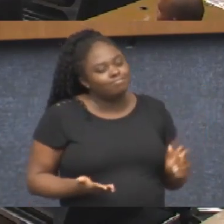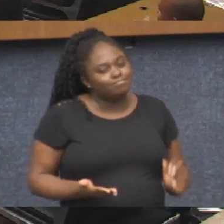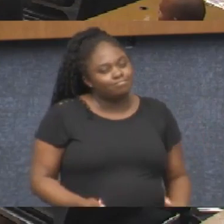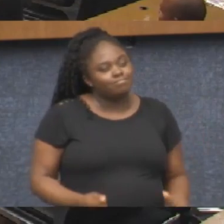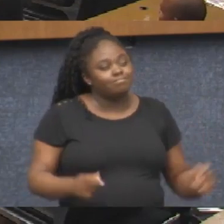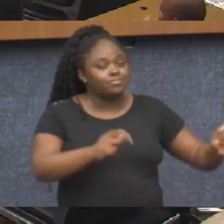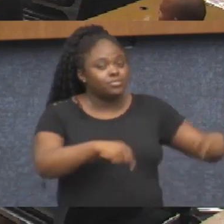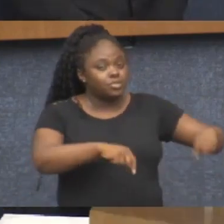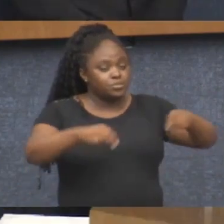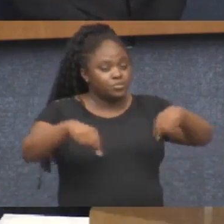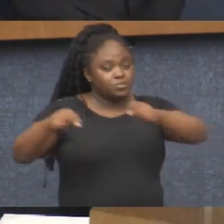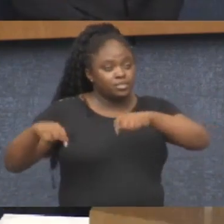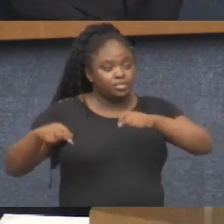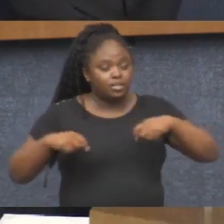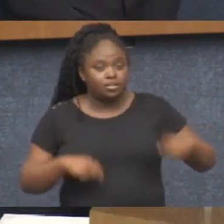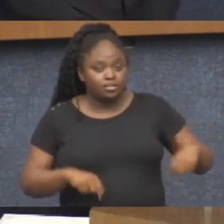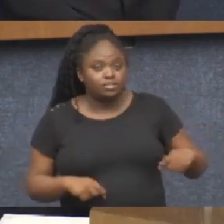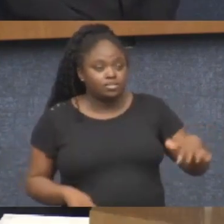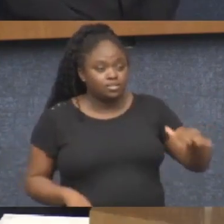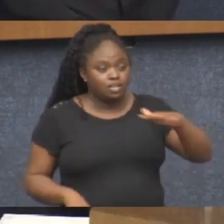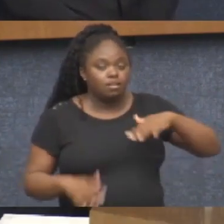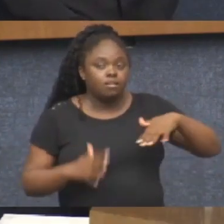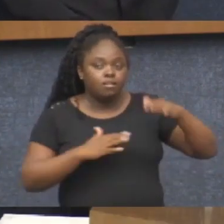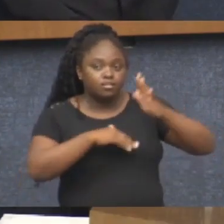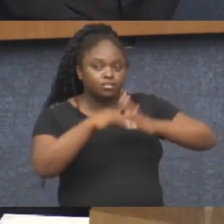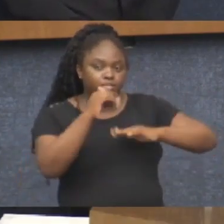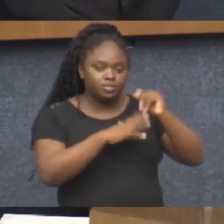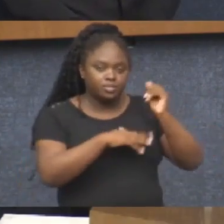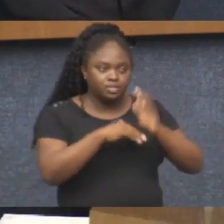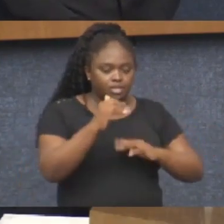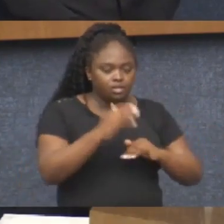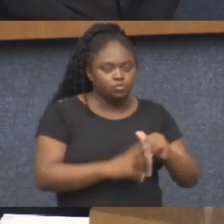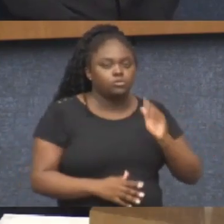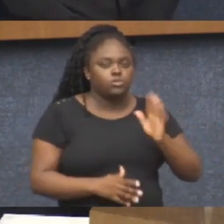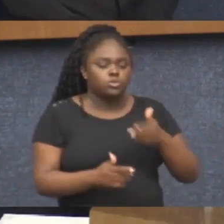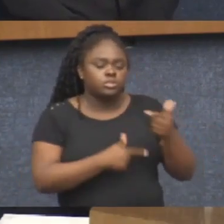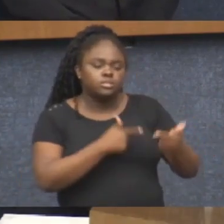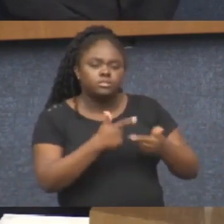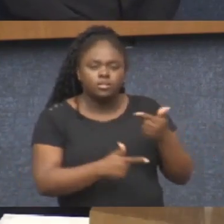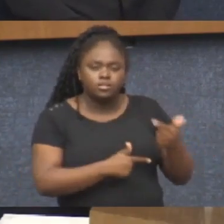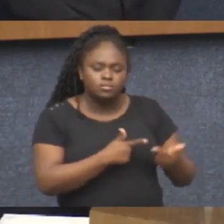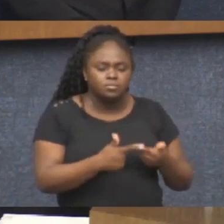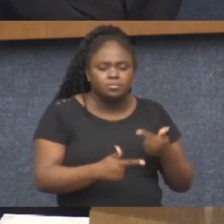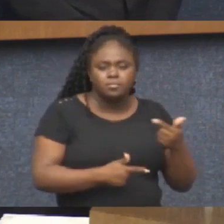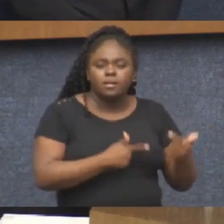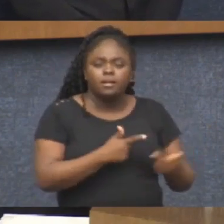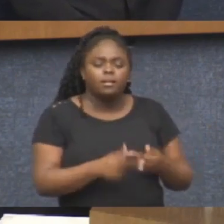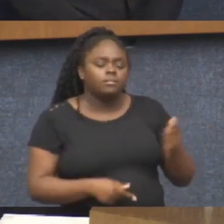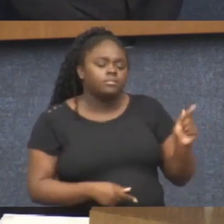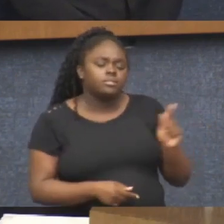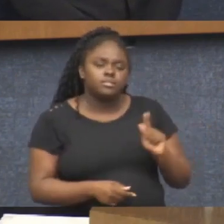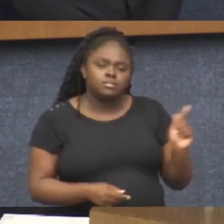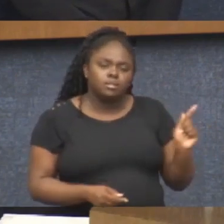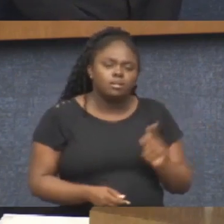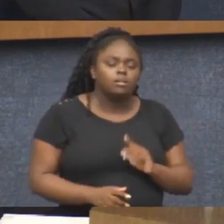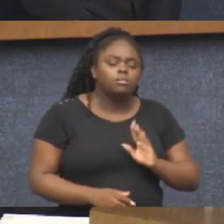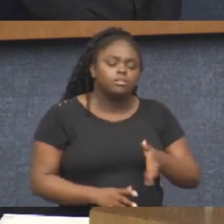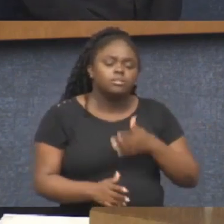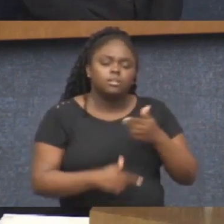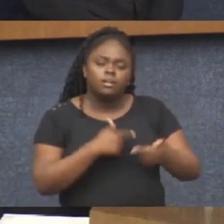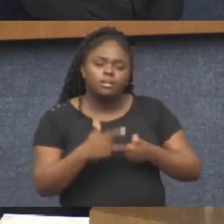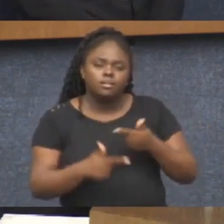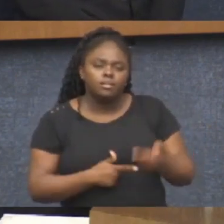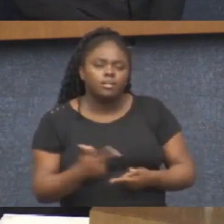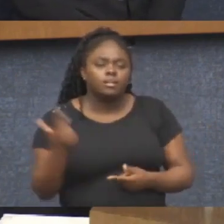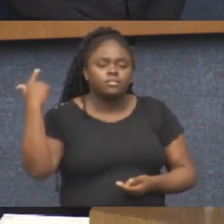para um leque de possibilidades no campo da área profissional, né? Então, já trabalhei na ponta, trabalhei na gestão na PBH, trabalhei